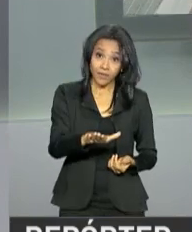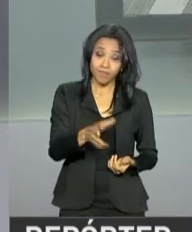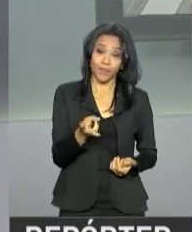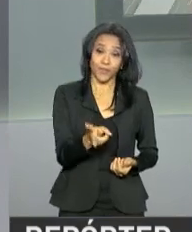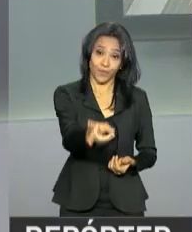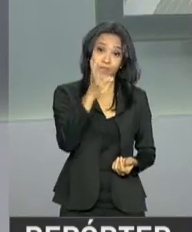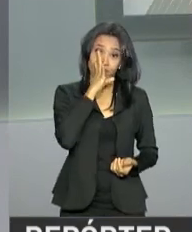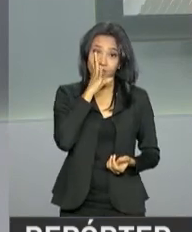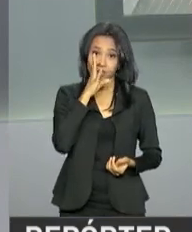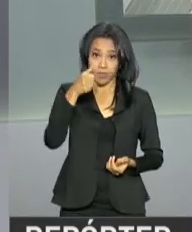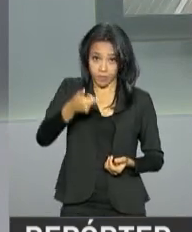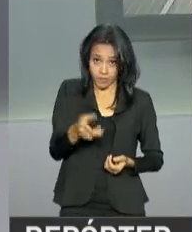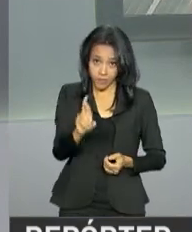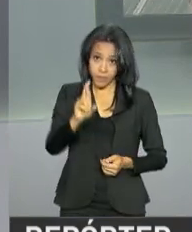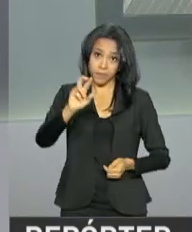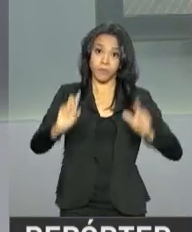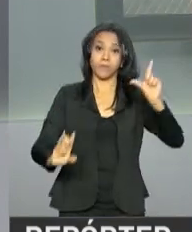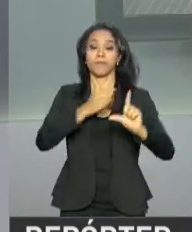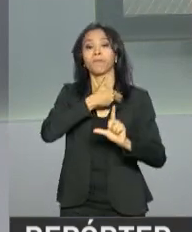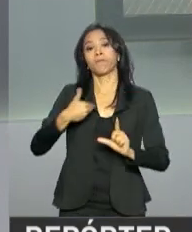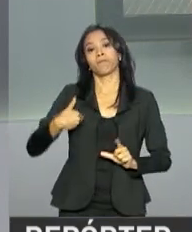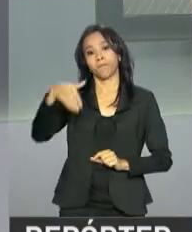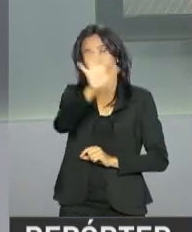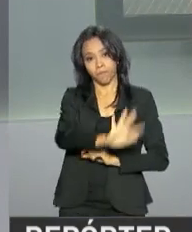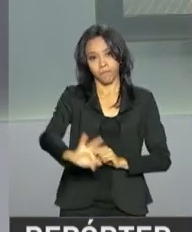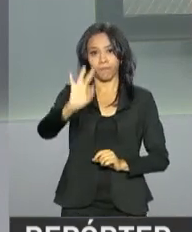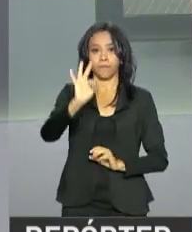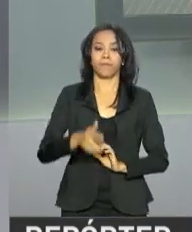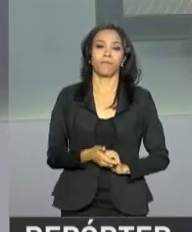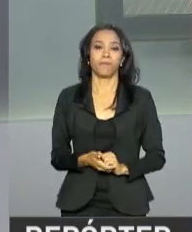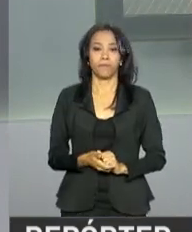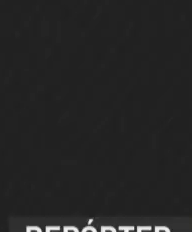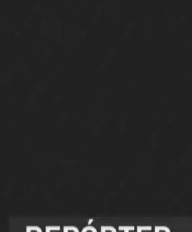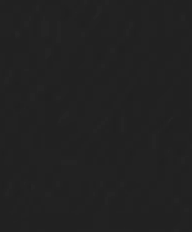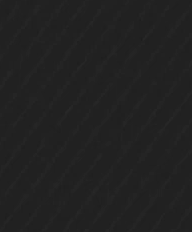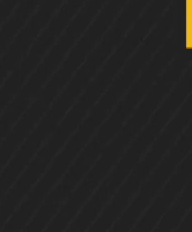você e continue com a gente na nbr a tv do governo federal